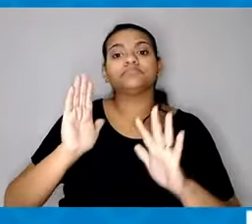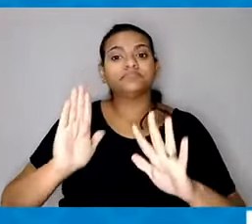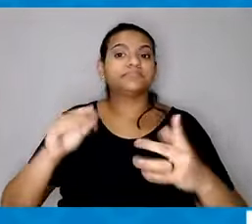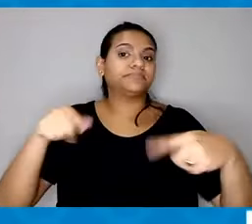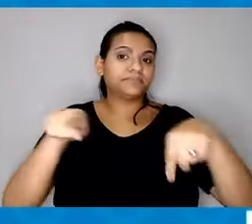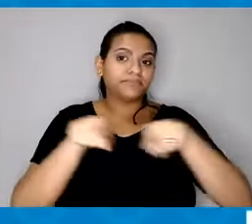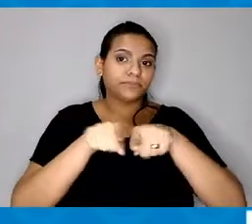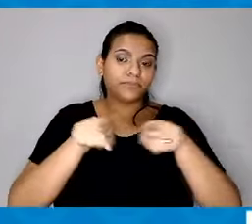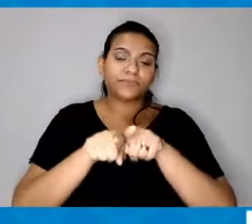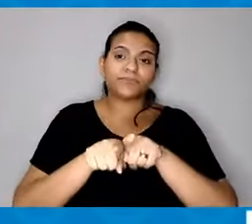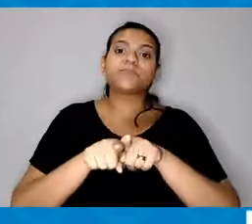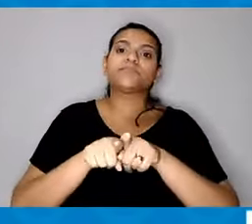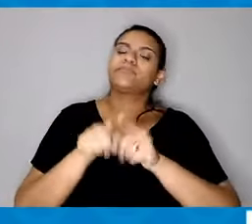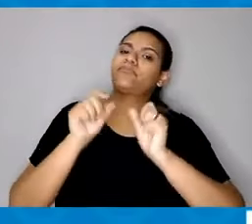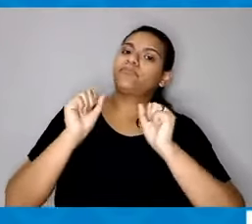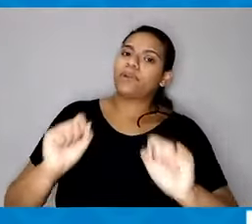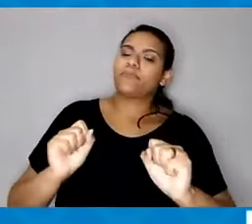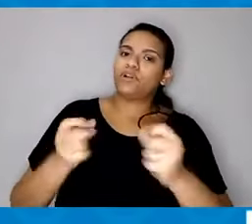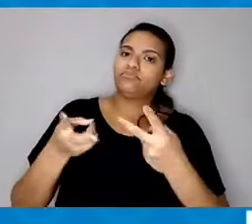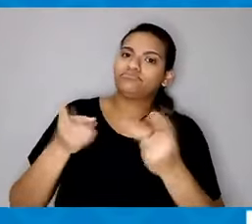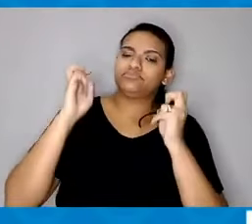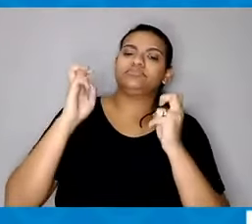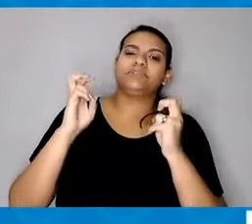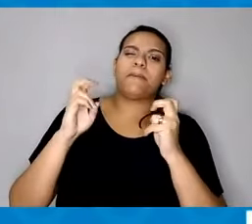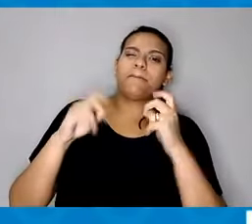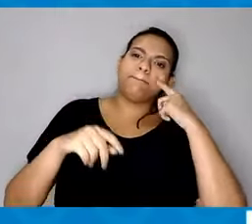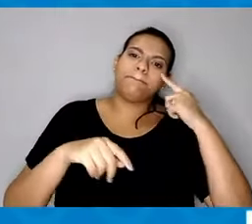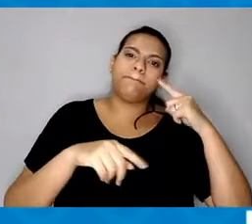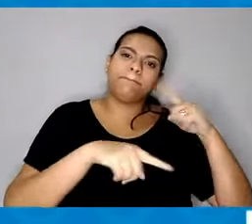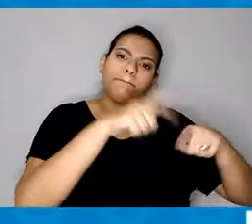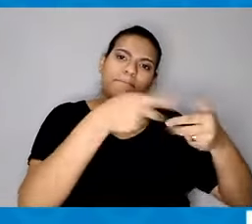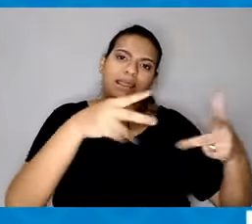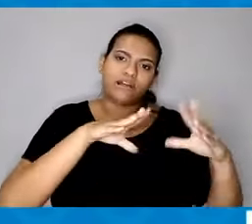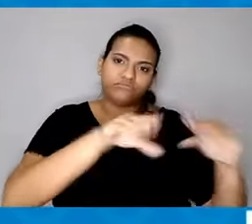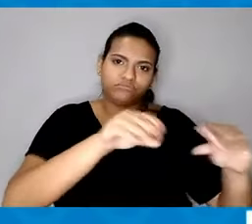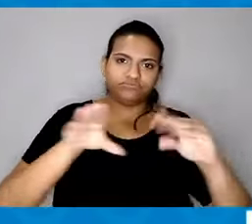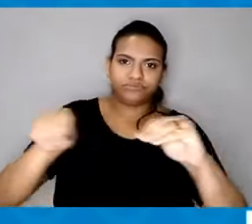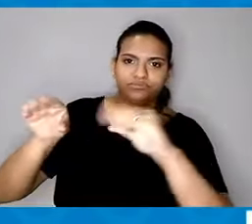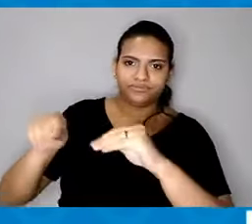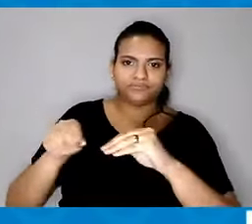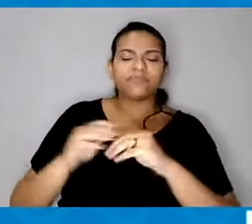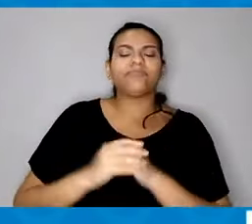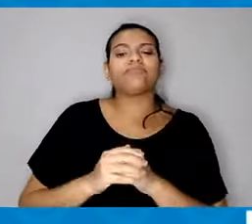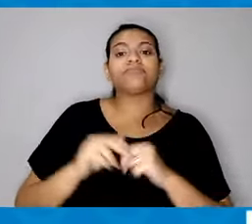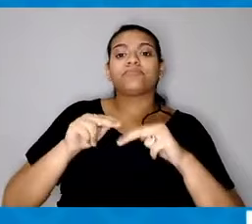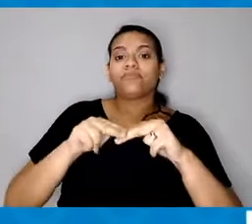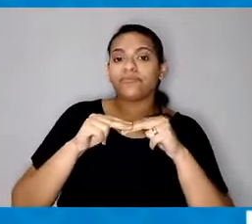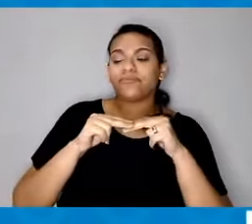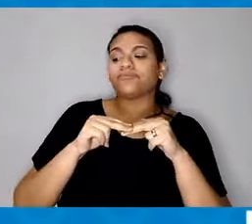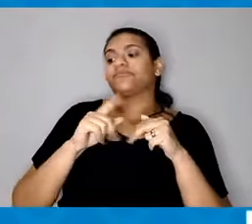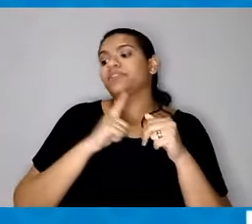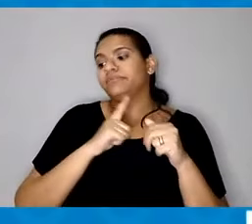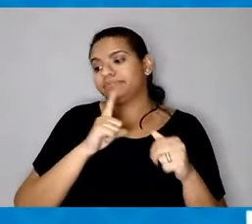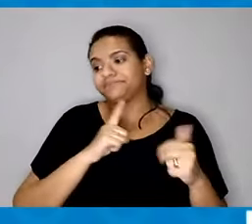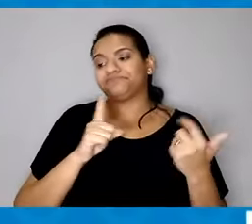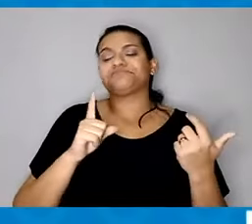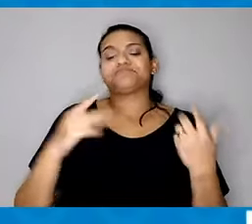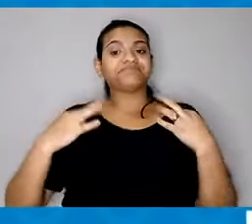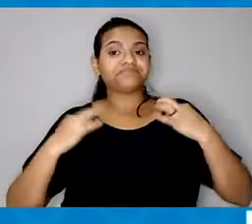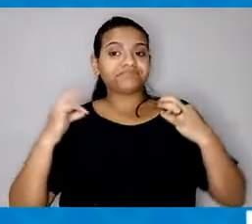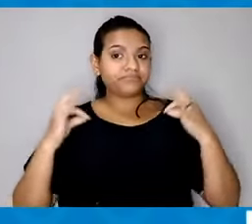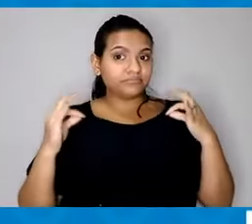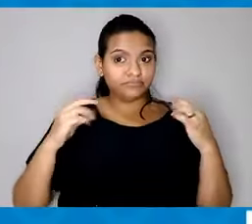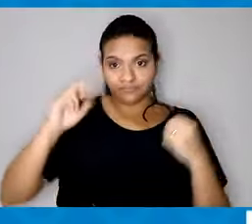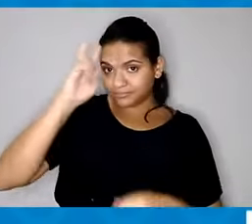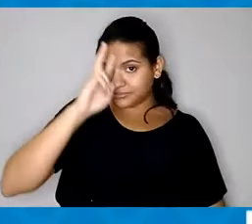ganhar essa materialidade. Então, a construção de cenários históricos, a construção de figurinos